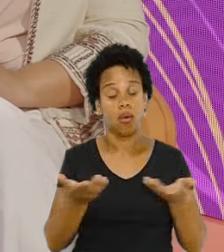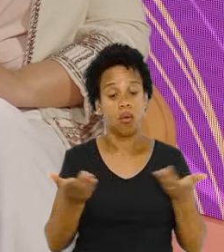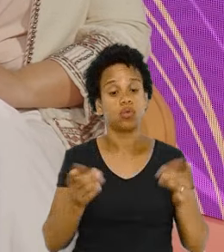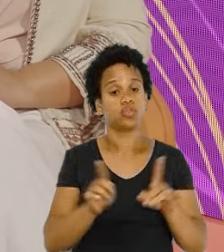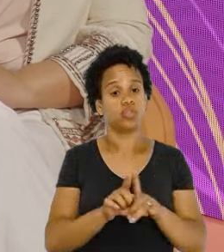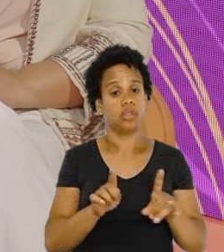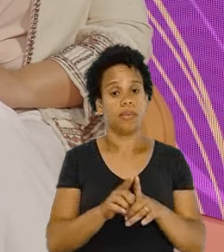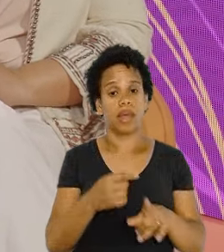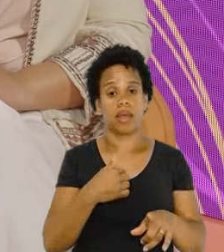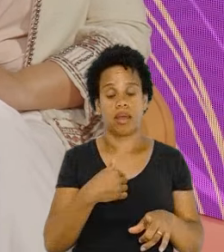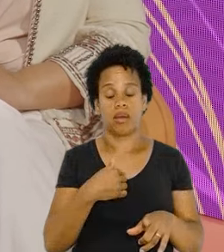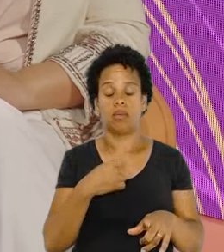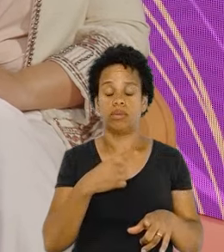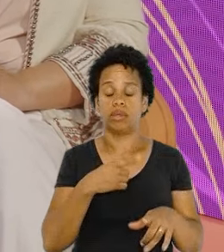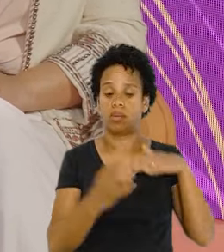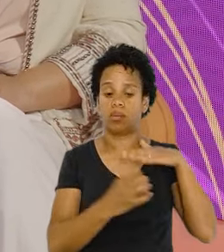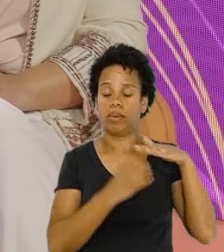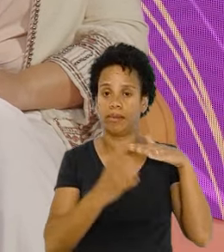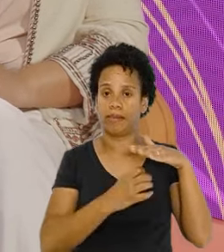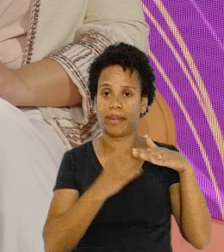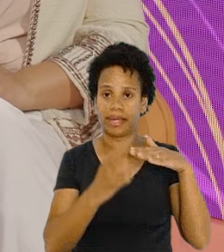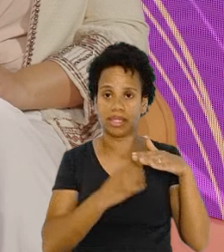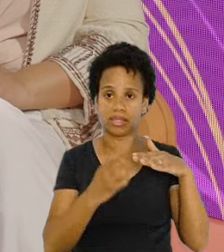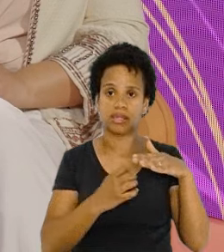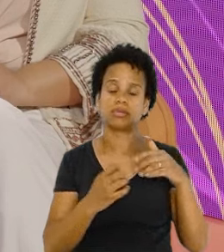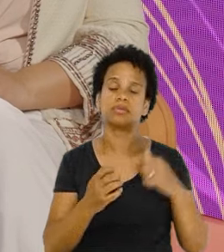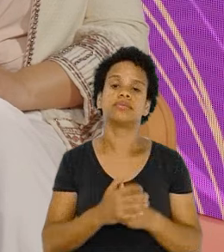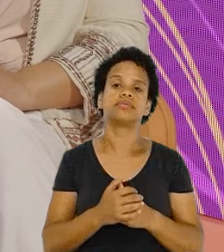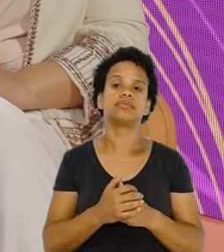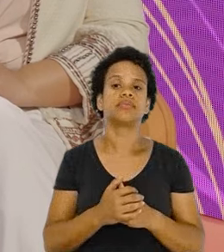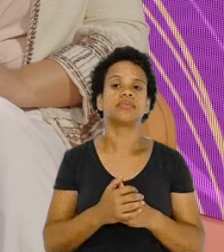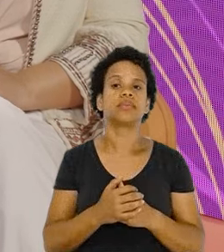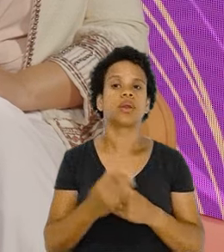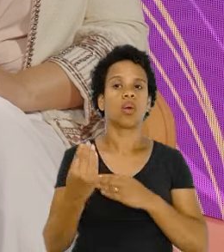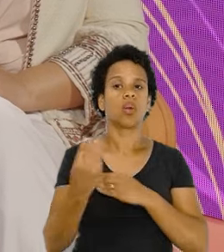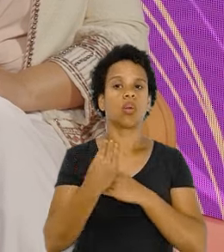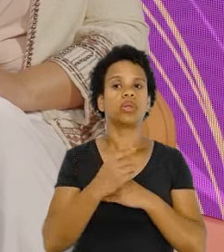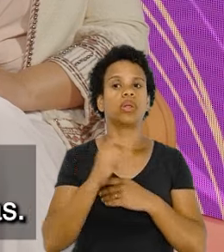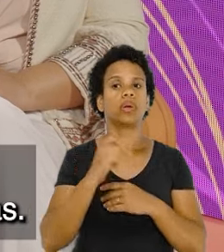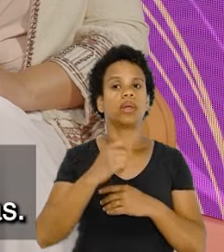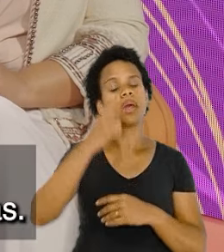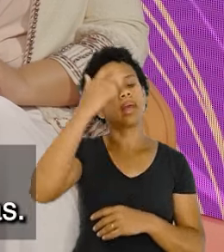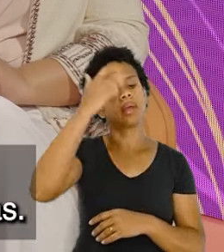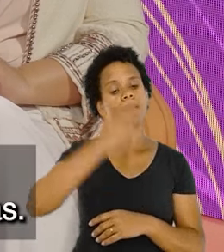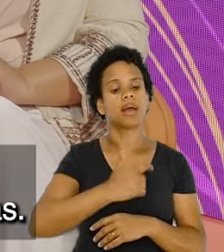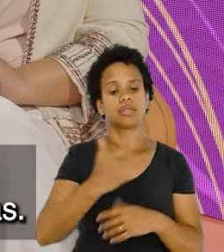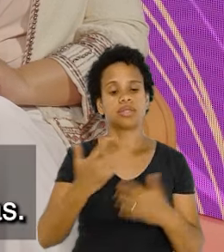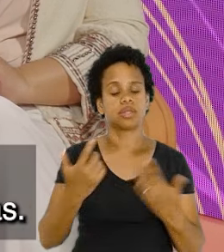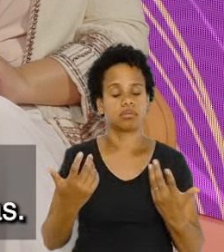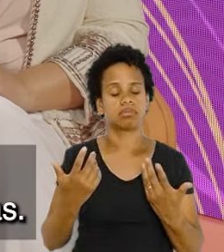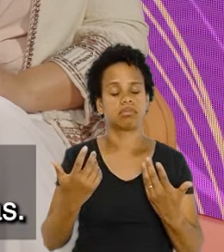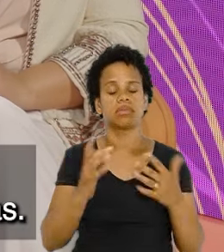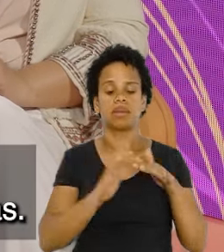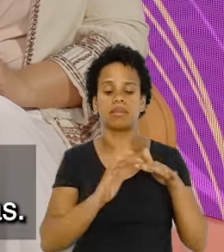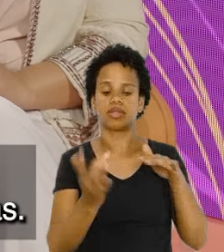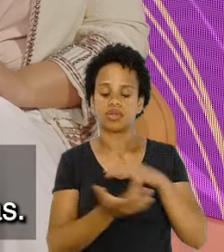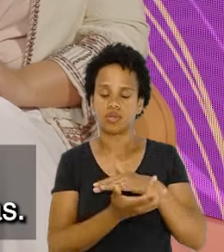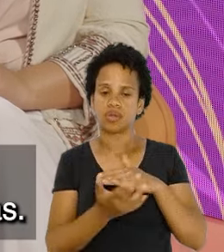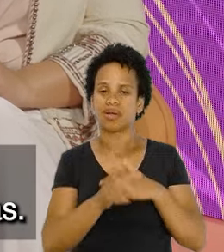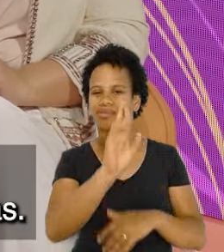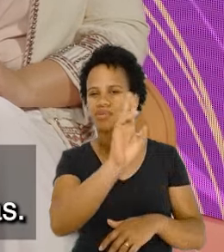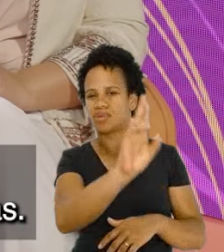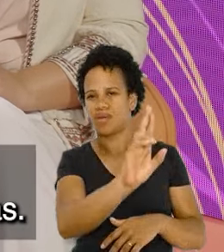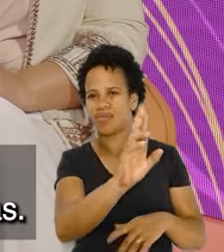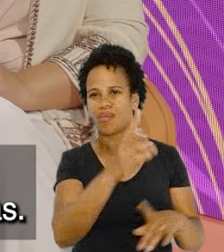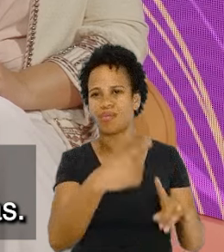já algum uma empresa né que é uma empresa que cuida da minha imagem que cuida da das redes sociais porque eu